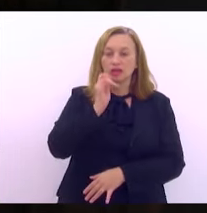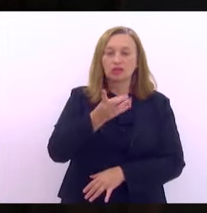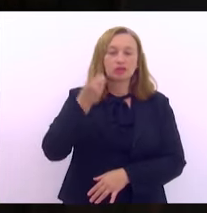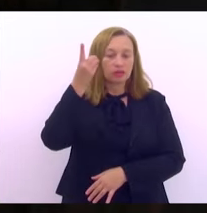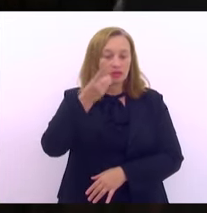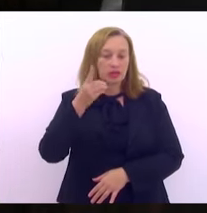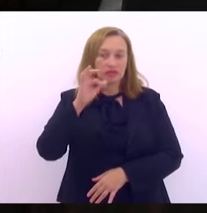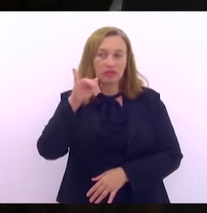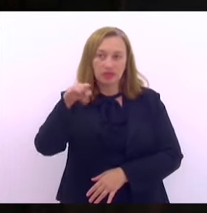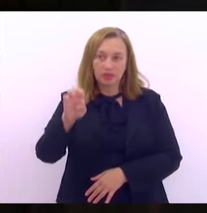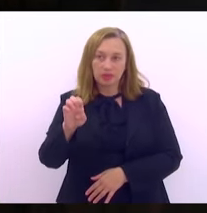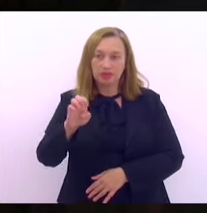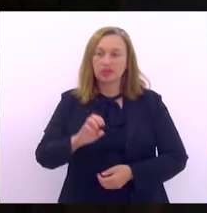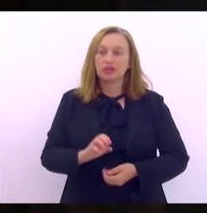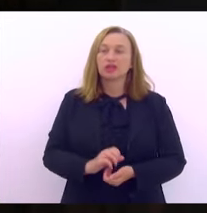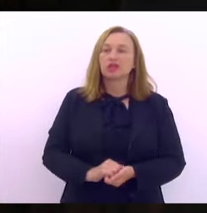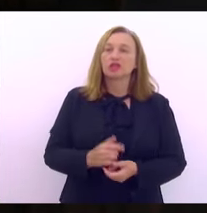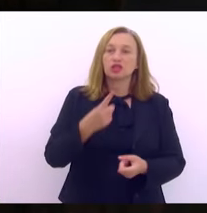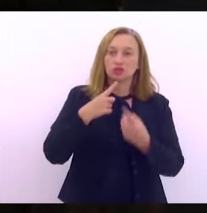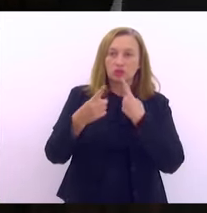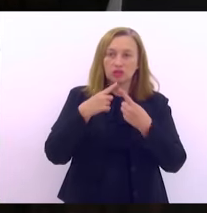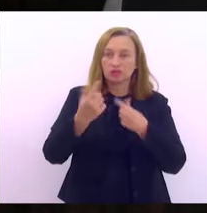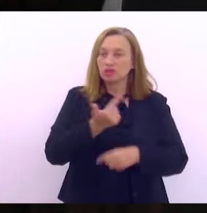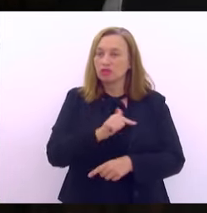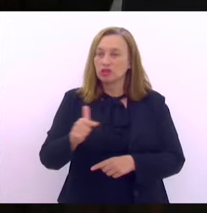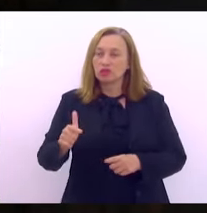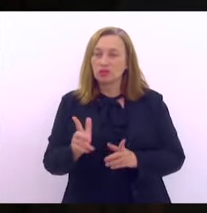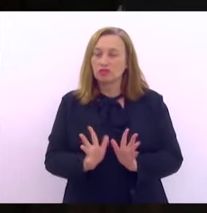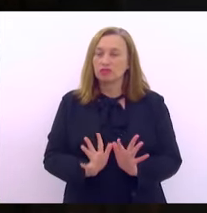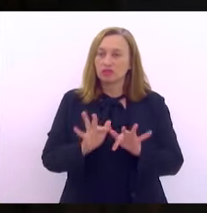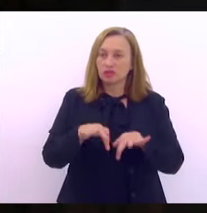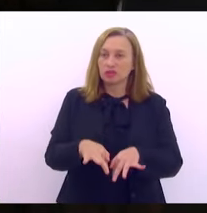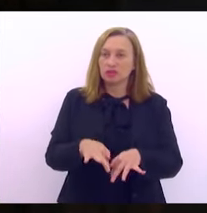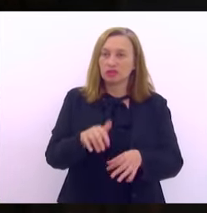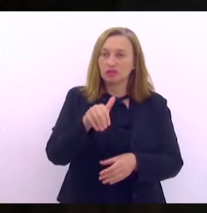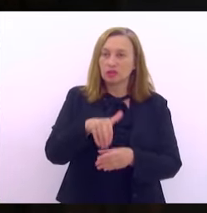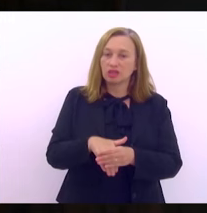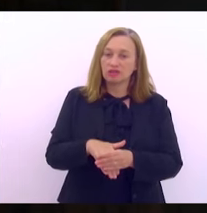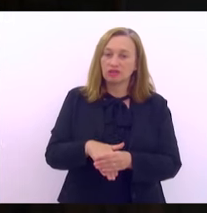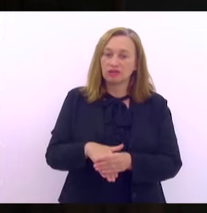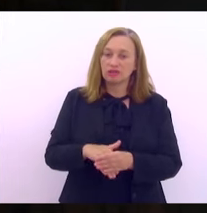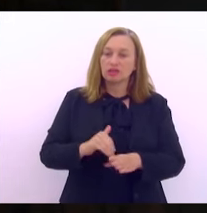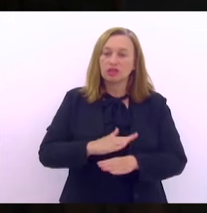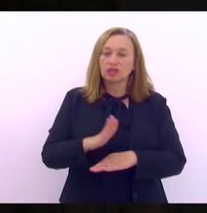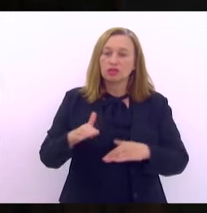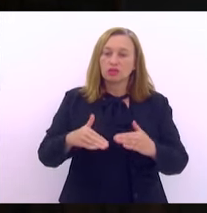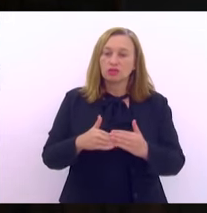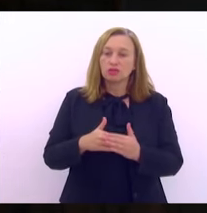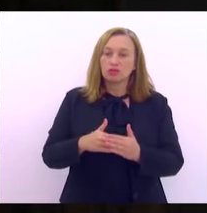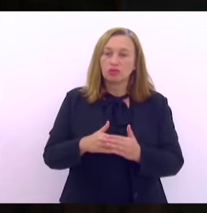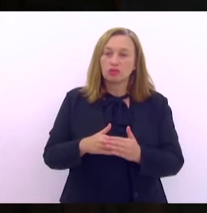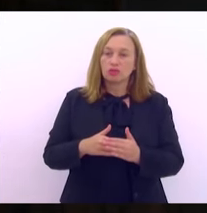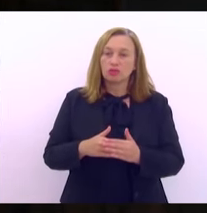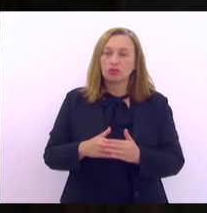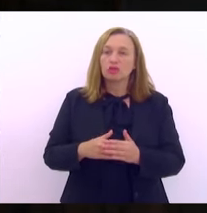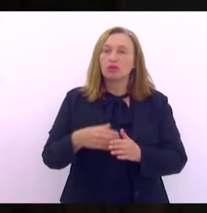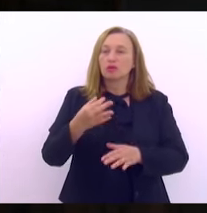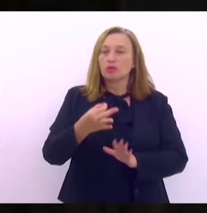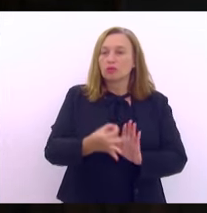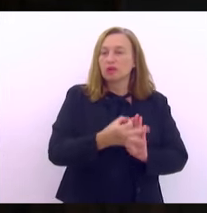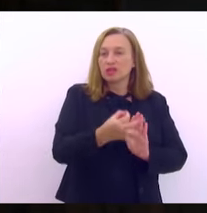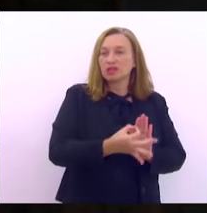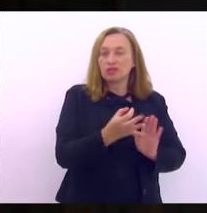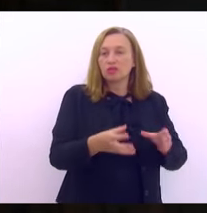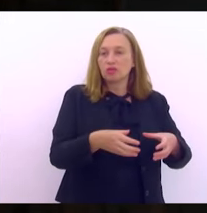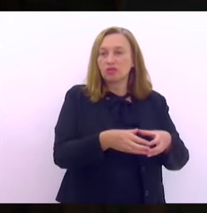Felipe Soares. Em discussão, não havendo quem queira discutir, encerrada a discussão. Em votação, parecer da Comissão de